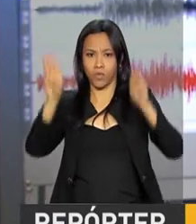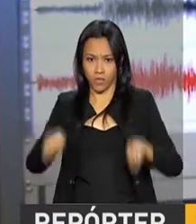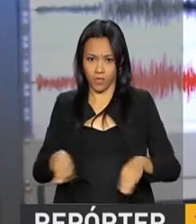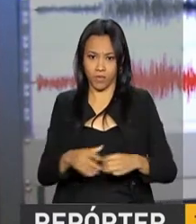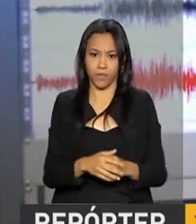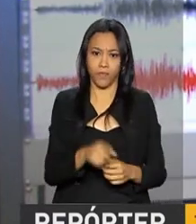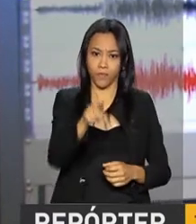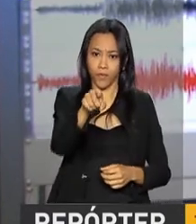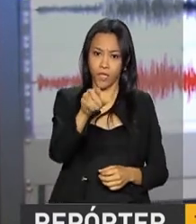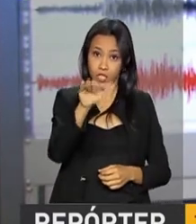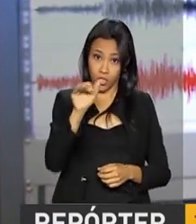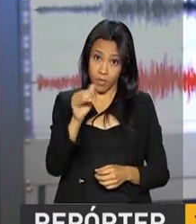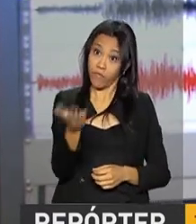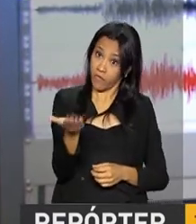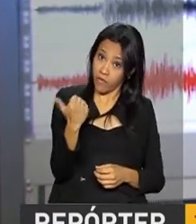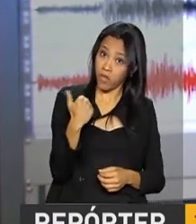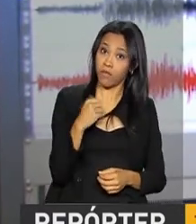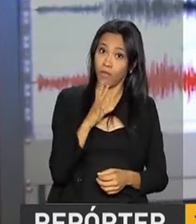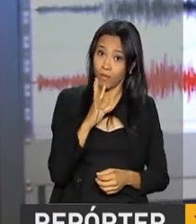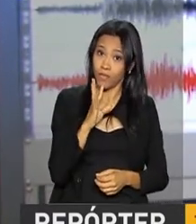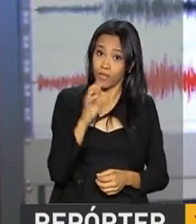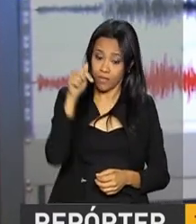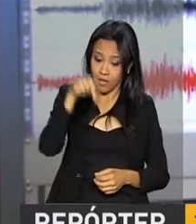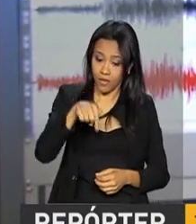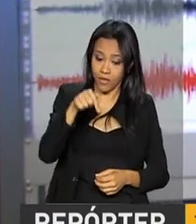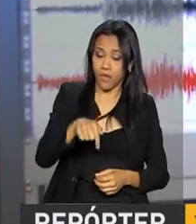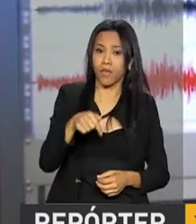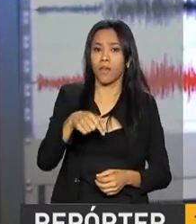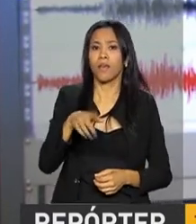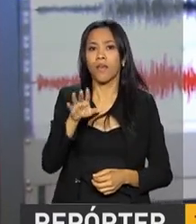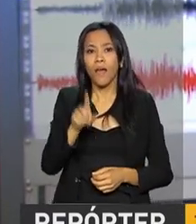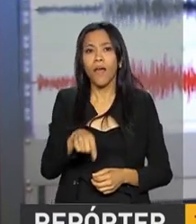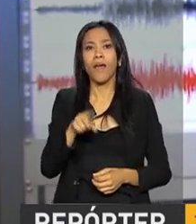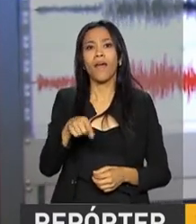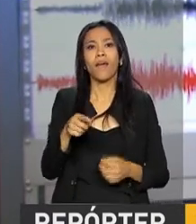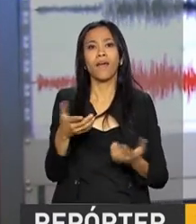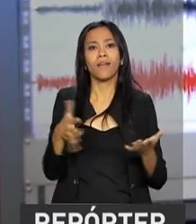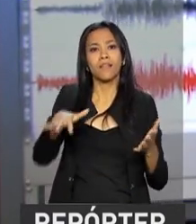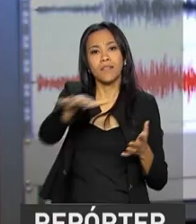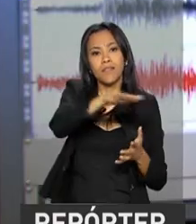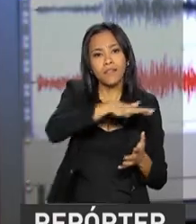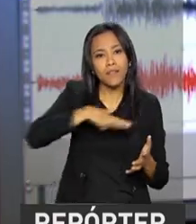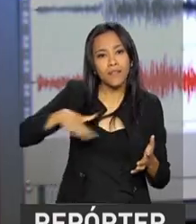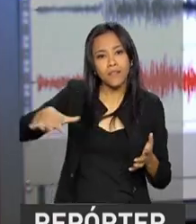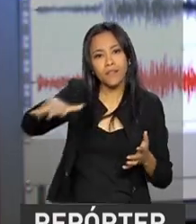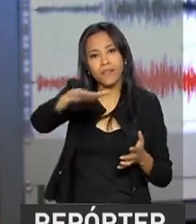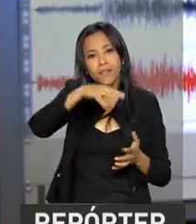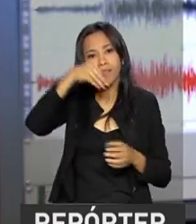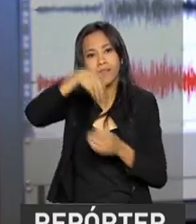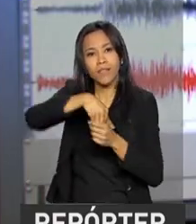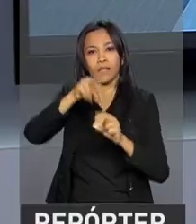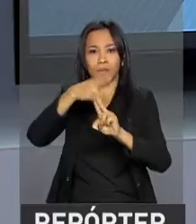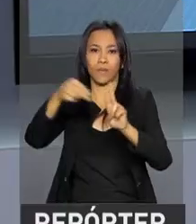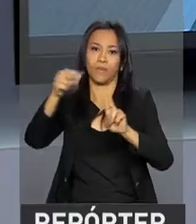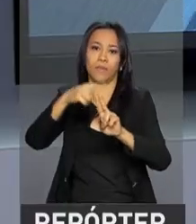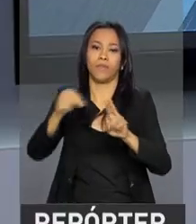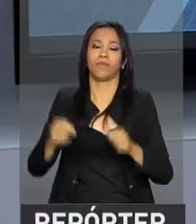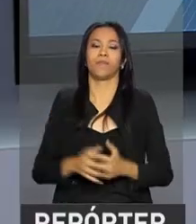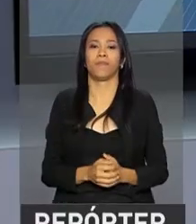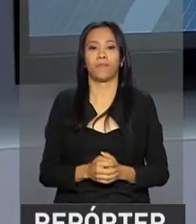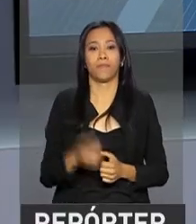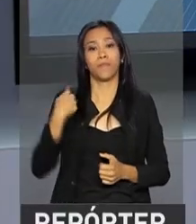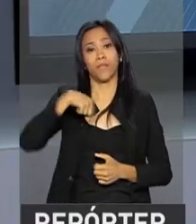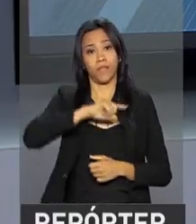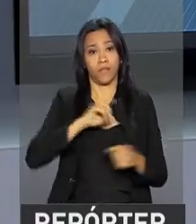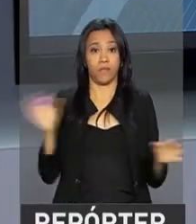o Museu de Sismologia aqui, mais conhecido como Mostra Sismológica do Observatório Sismológico da UNB. E